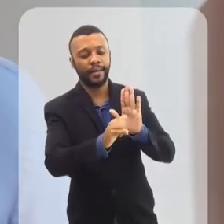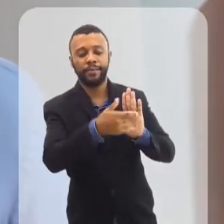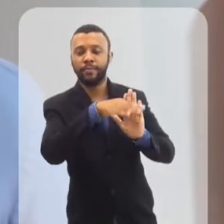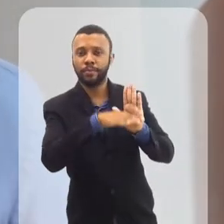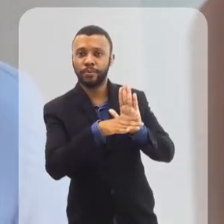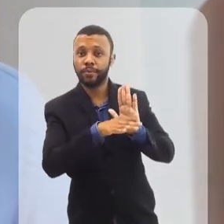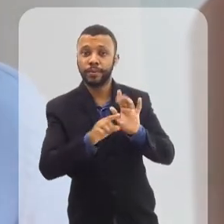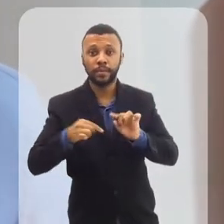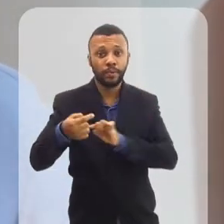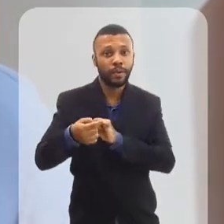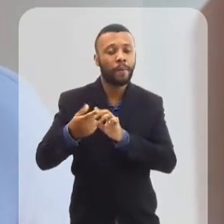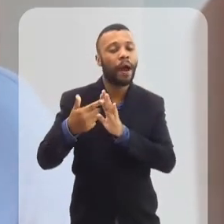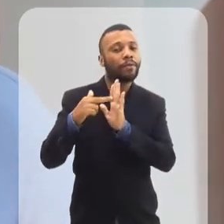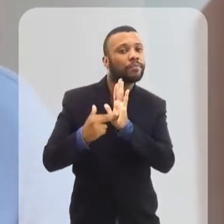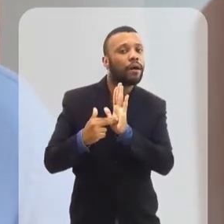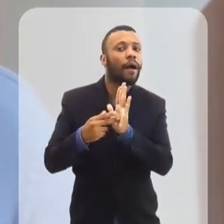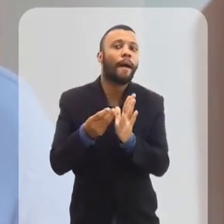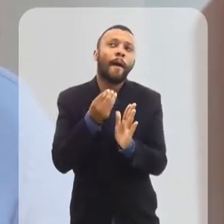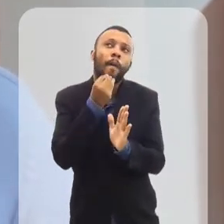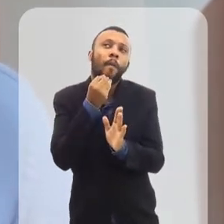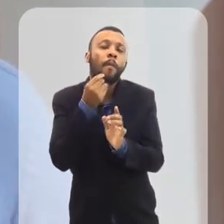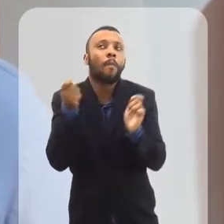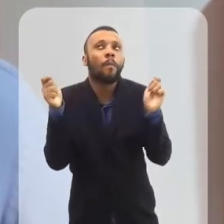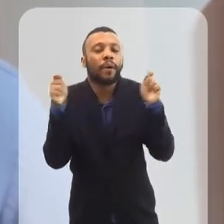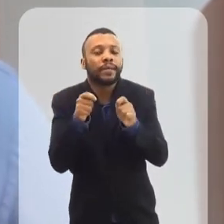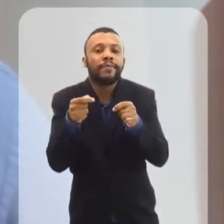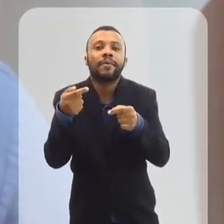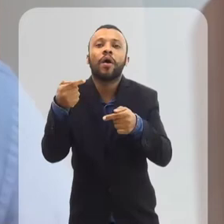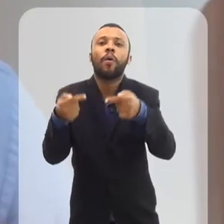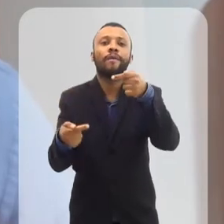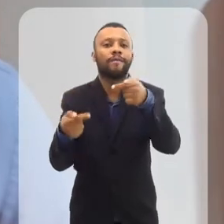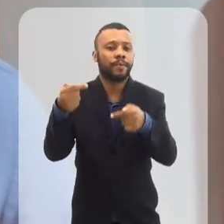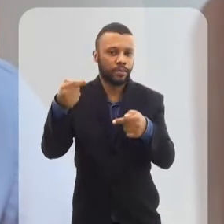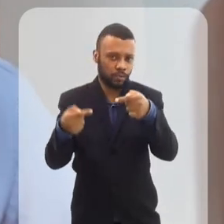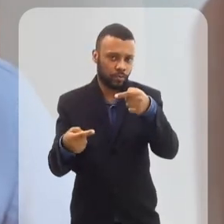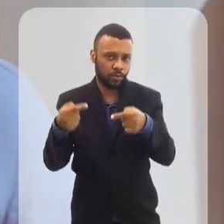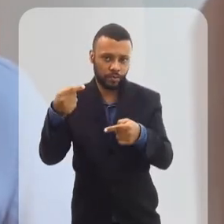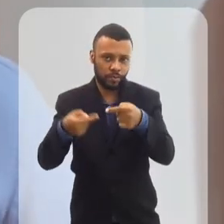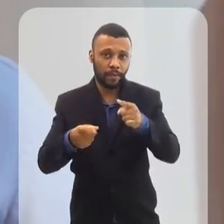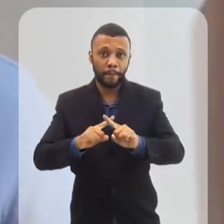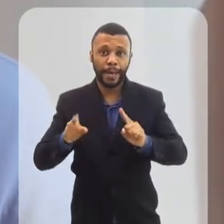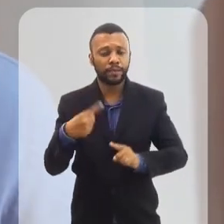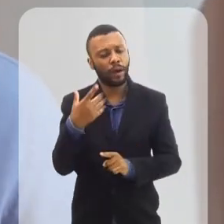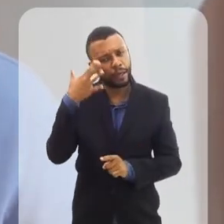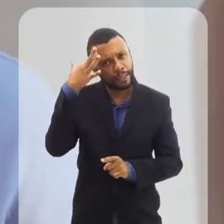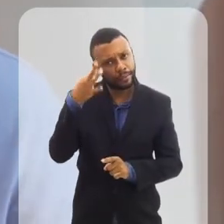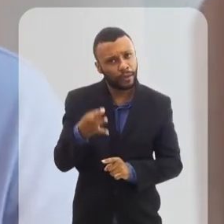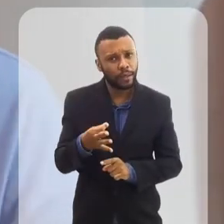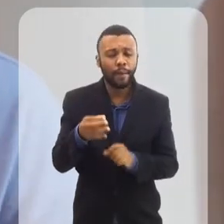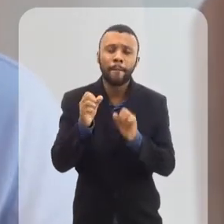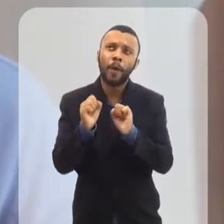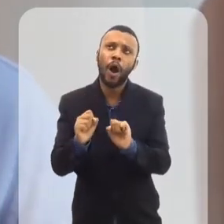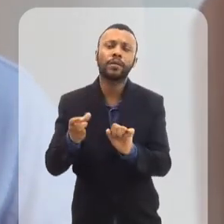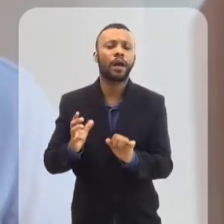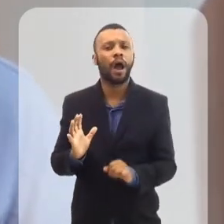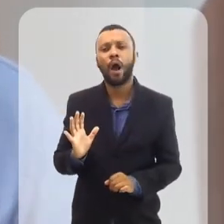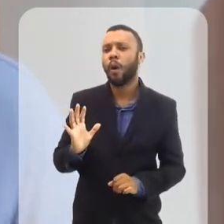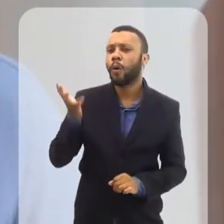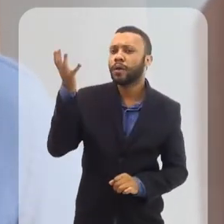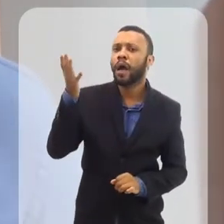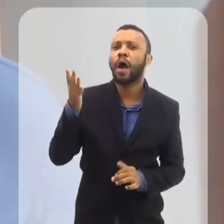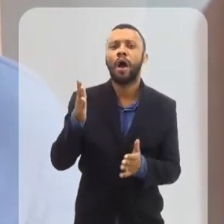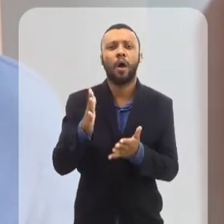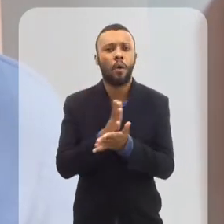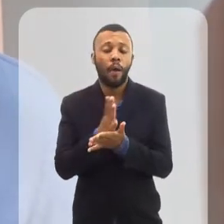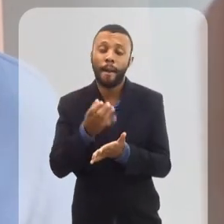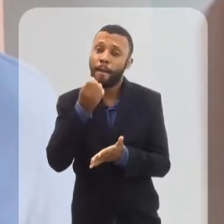nascem depois para regular possíveis conflitos. Mas se a gente já sabe que podem acontecer alguns, é